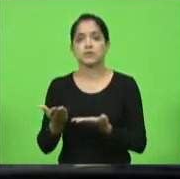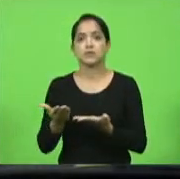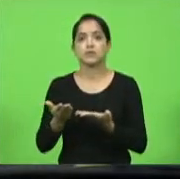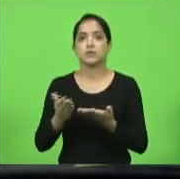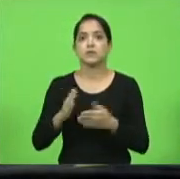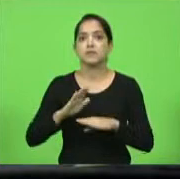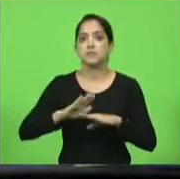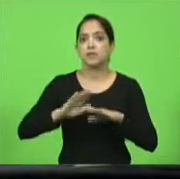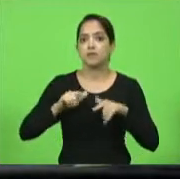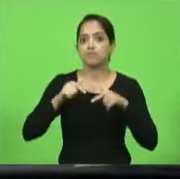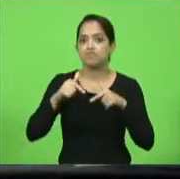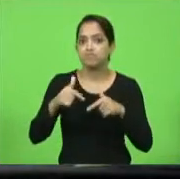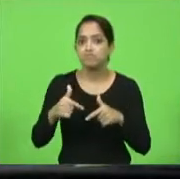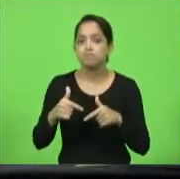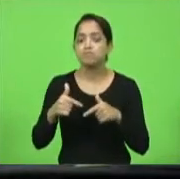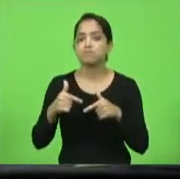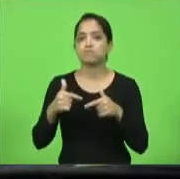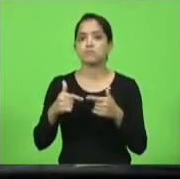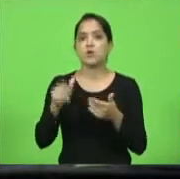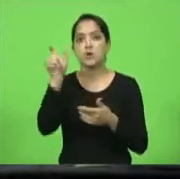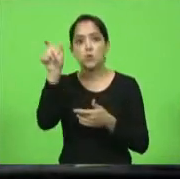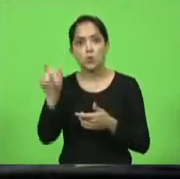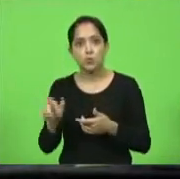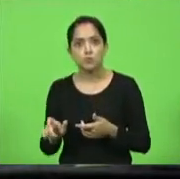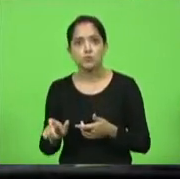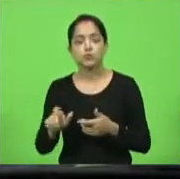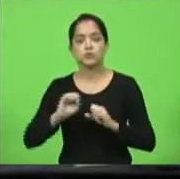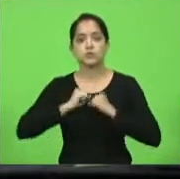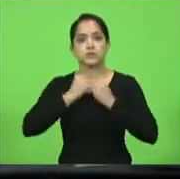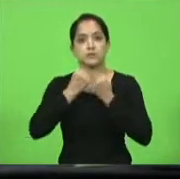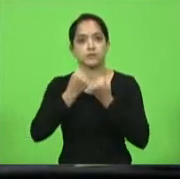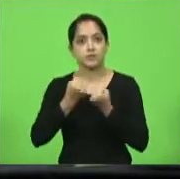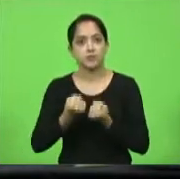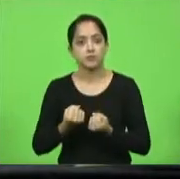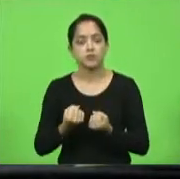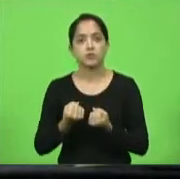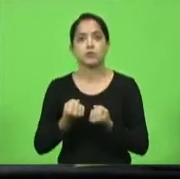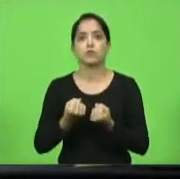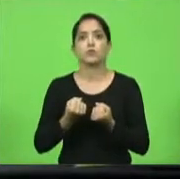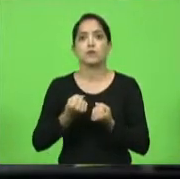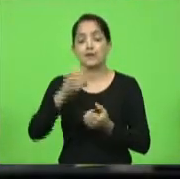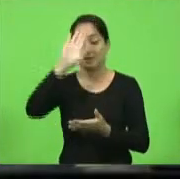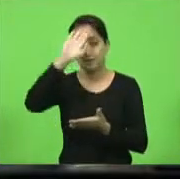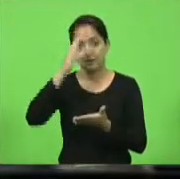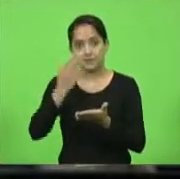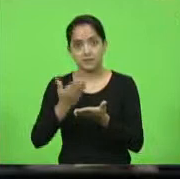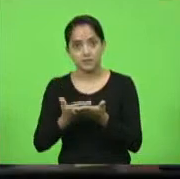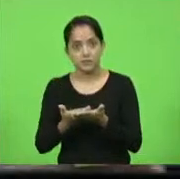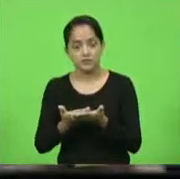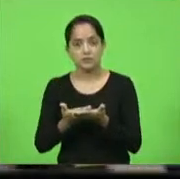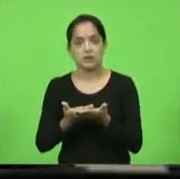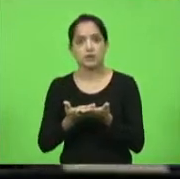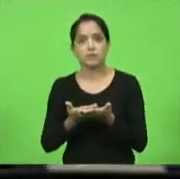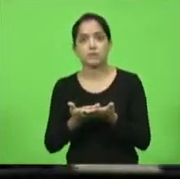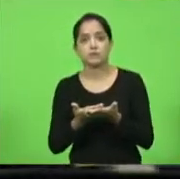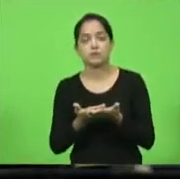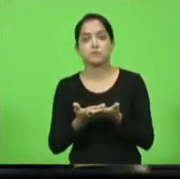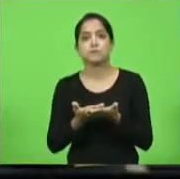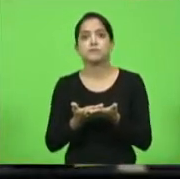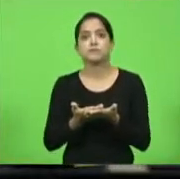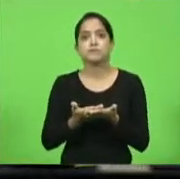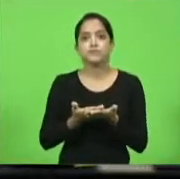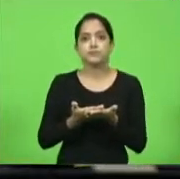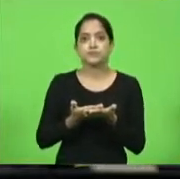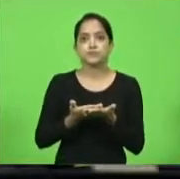conduta, uma pessoa aguerrida, defensor das suas causas, acreditando realmente